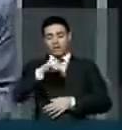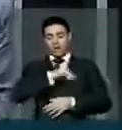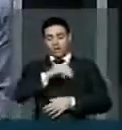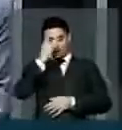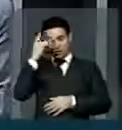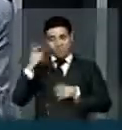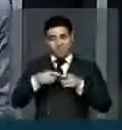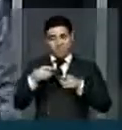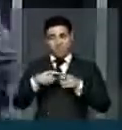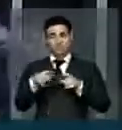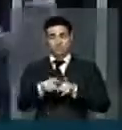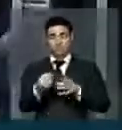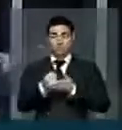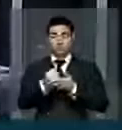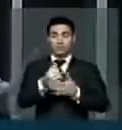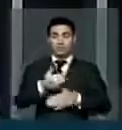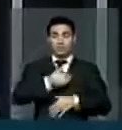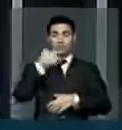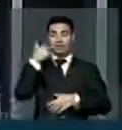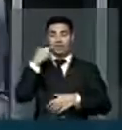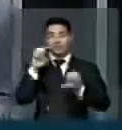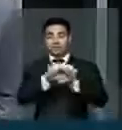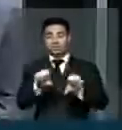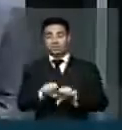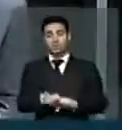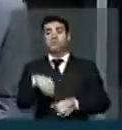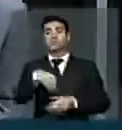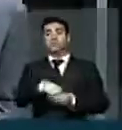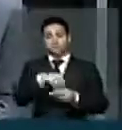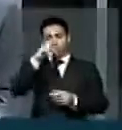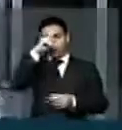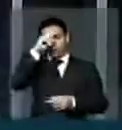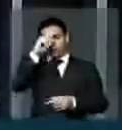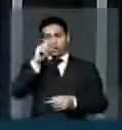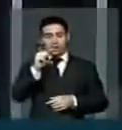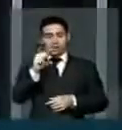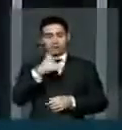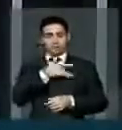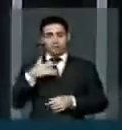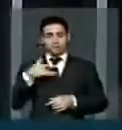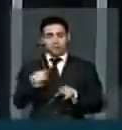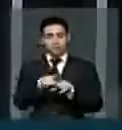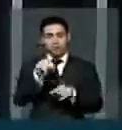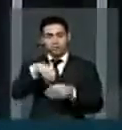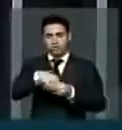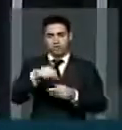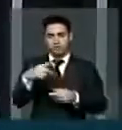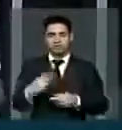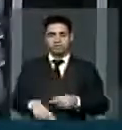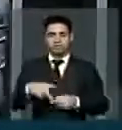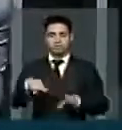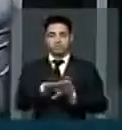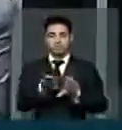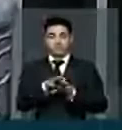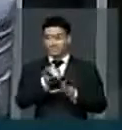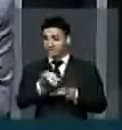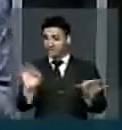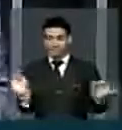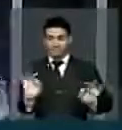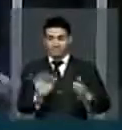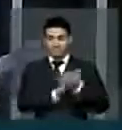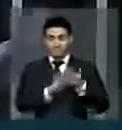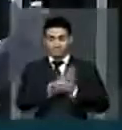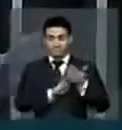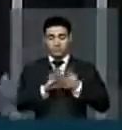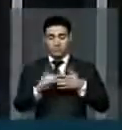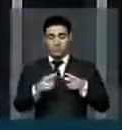país e oferecendo uma melhor estrutura nos postos de saúde, nos hospitais do interior do nosso país. Porque se não for dessa maneira,